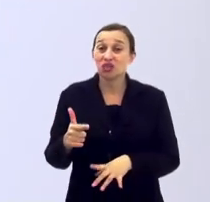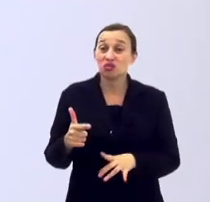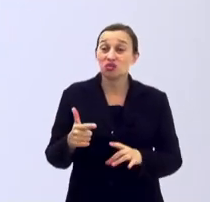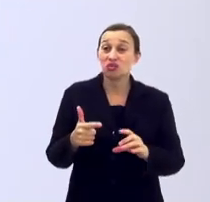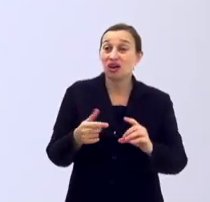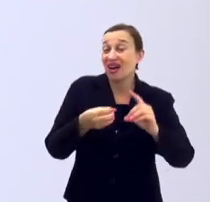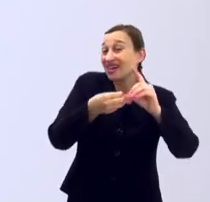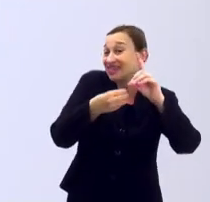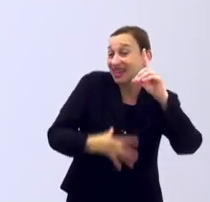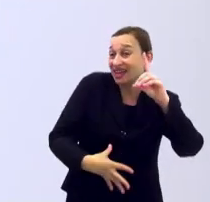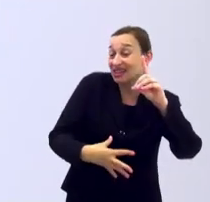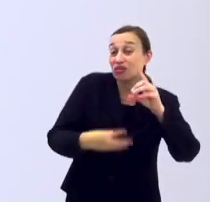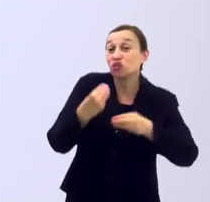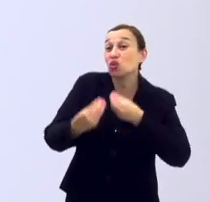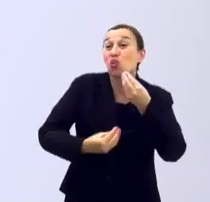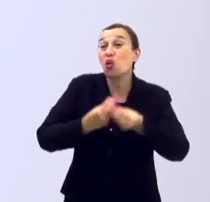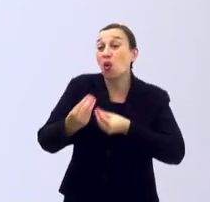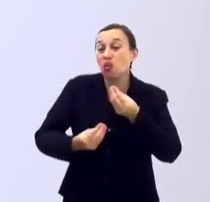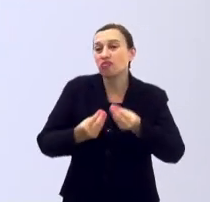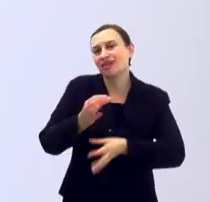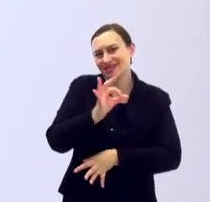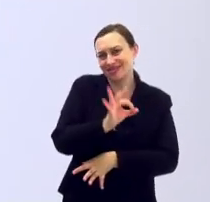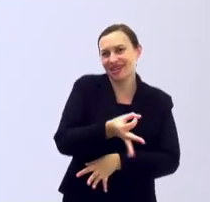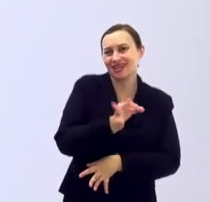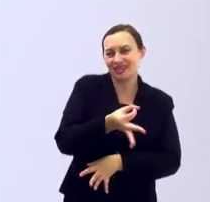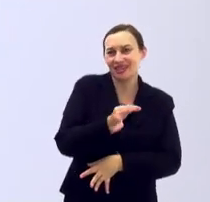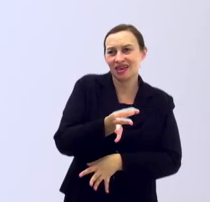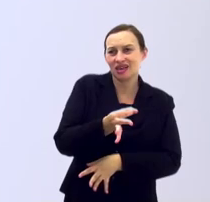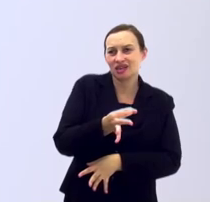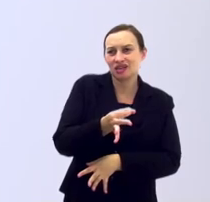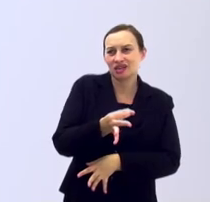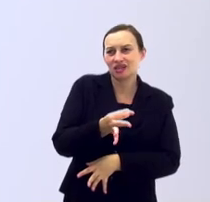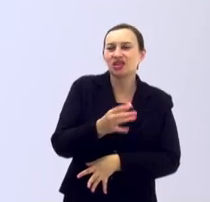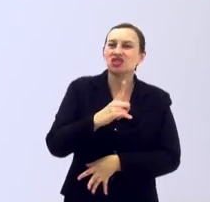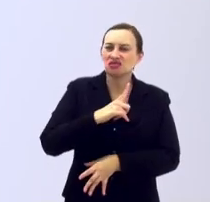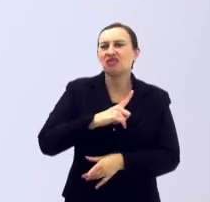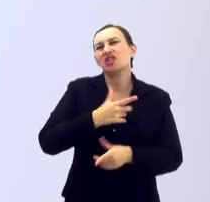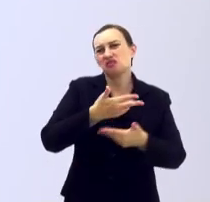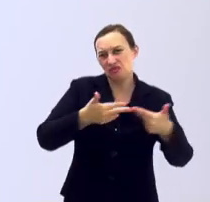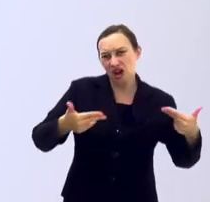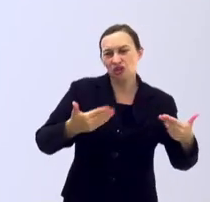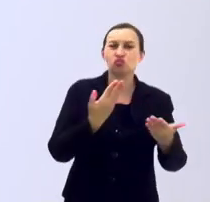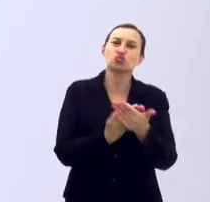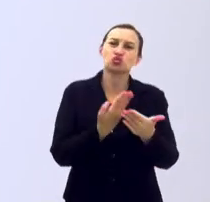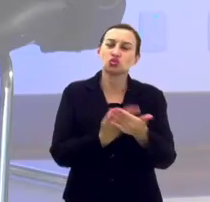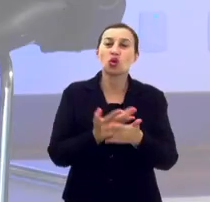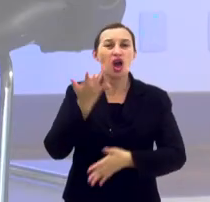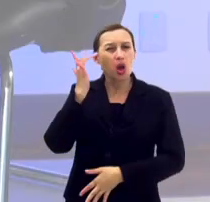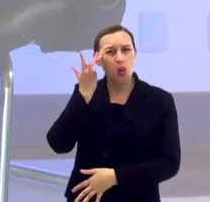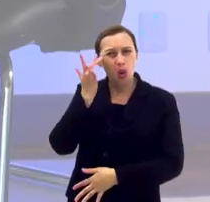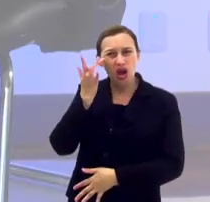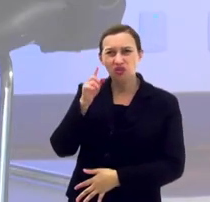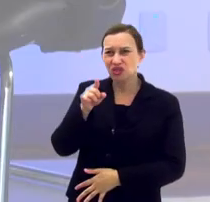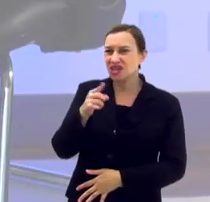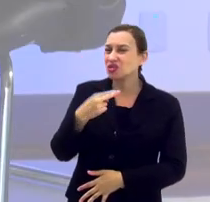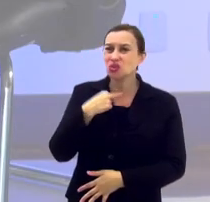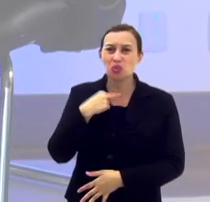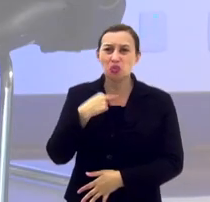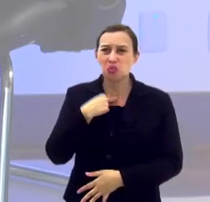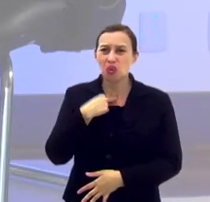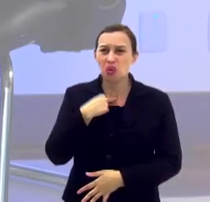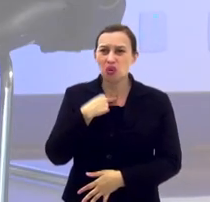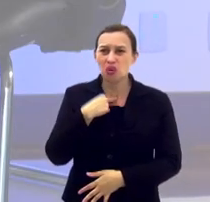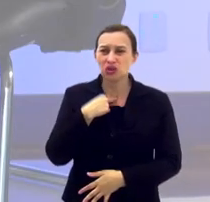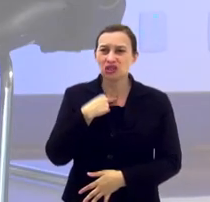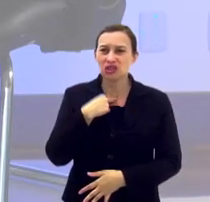o perfil, não tenho como dizer, mas com certeza houveram vários estudos. Eu acho que você não